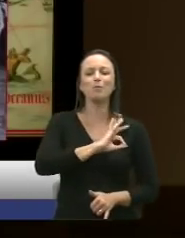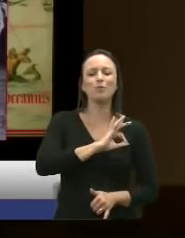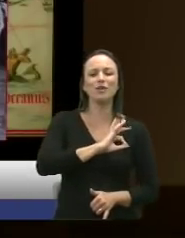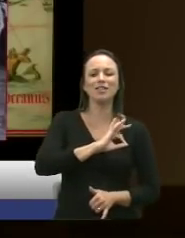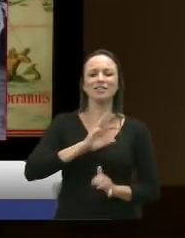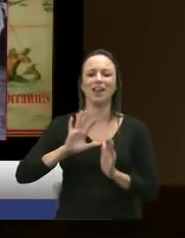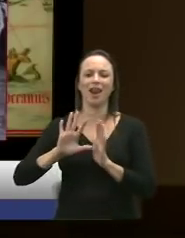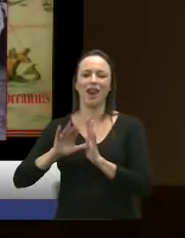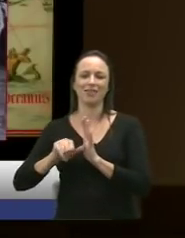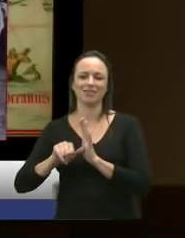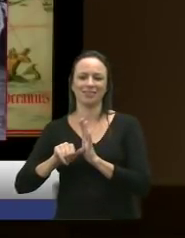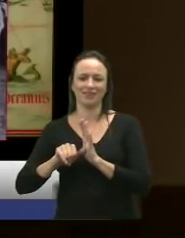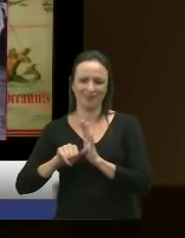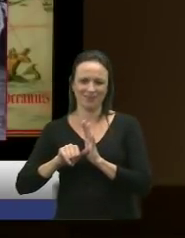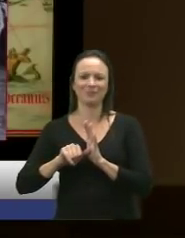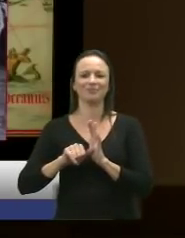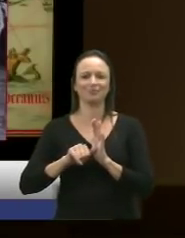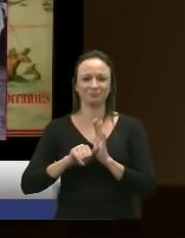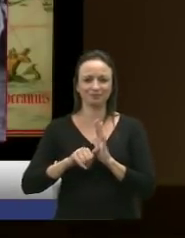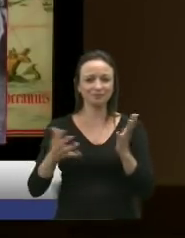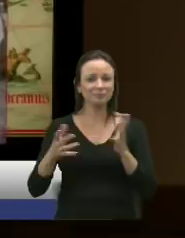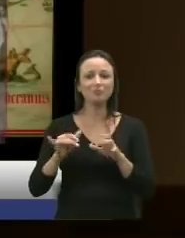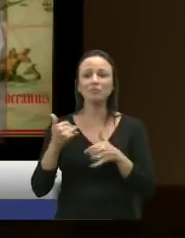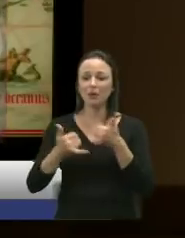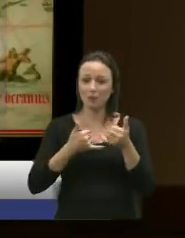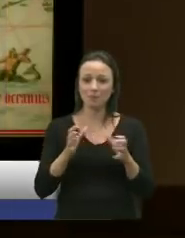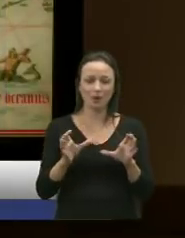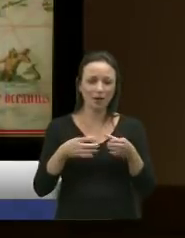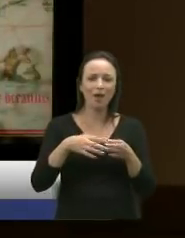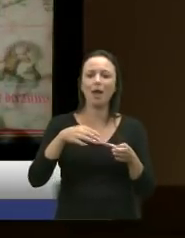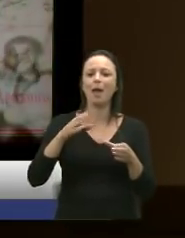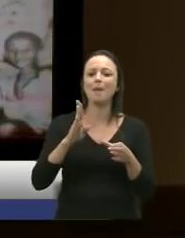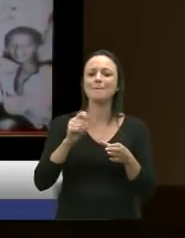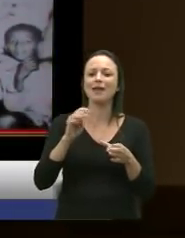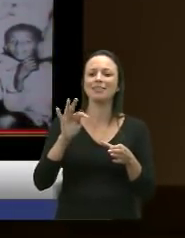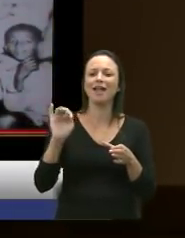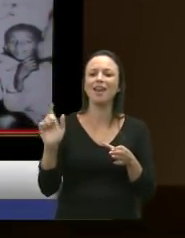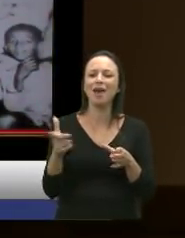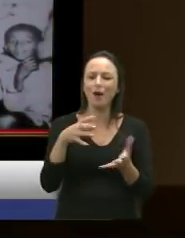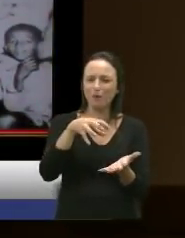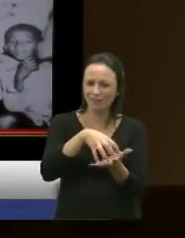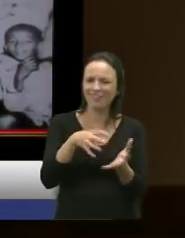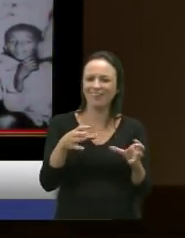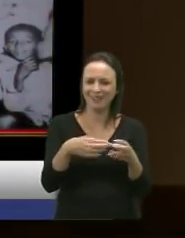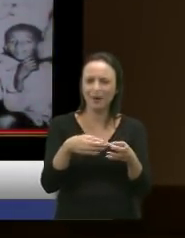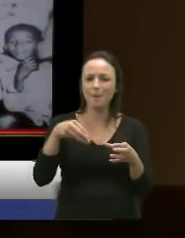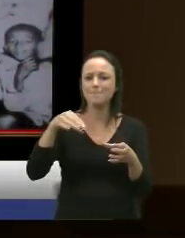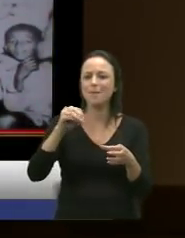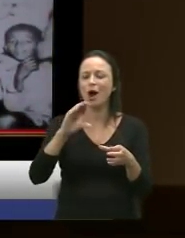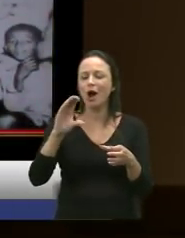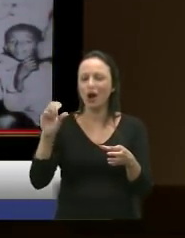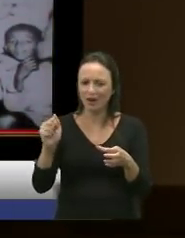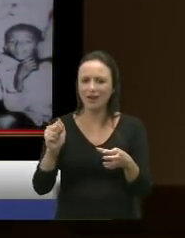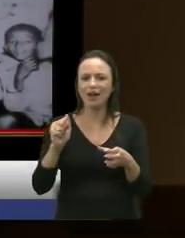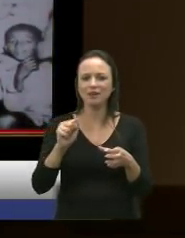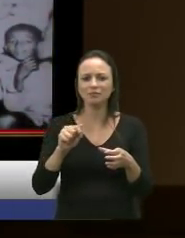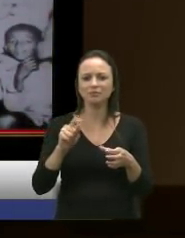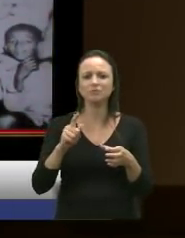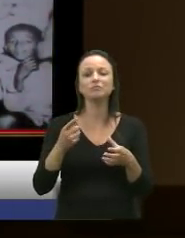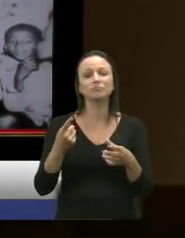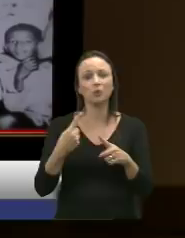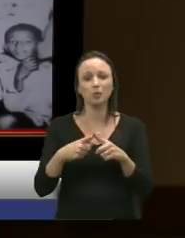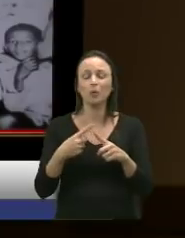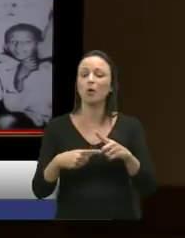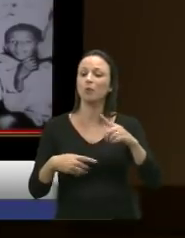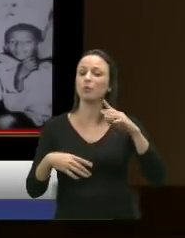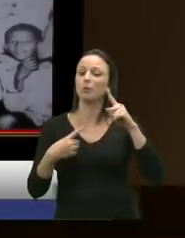Essas crianças agora brincam fazendo batalhões, do tipo o batalhão da Mooca. Essas crianças prestam continência com a mão esquerda, porque